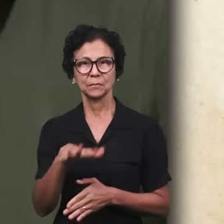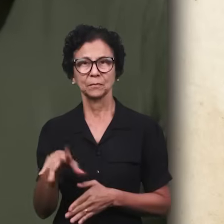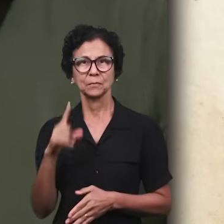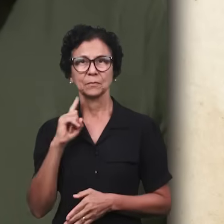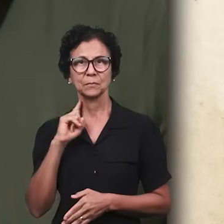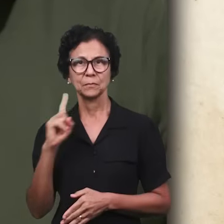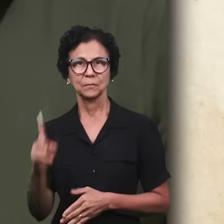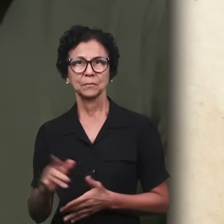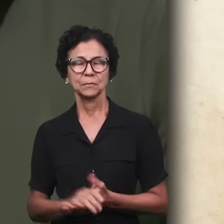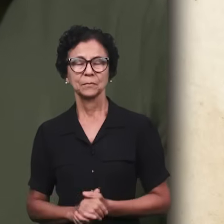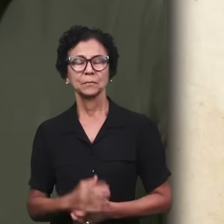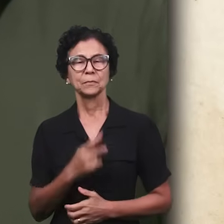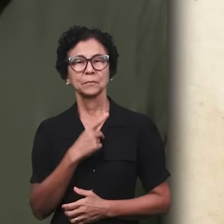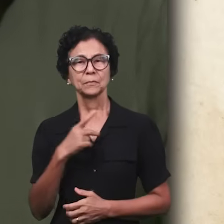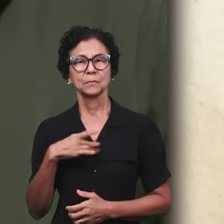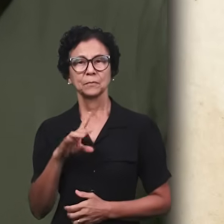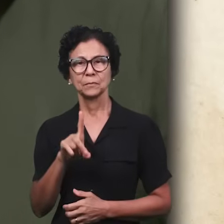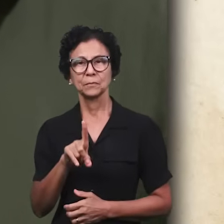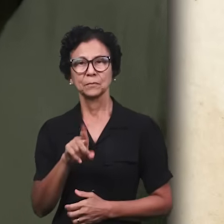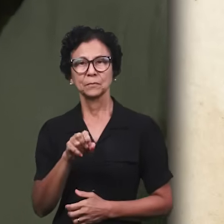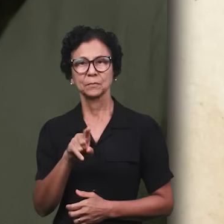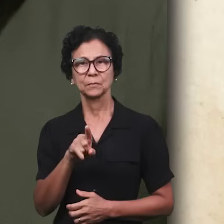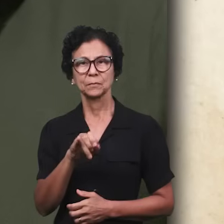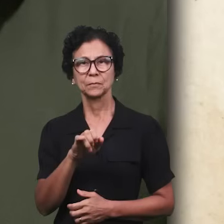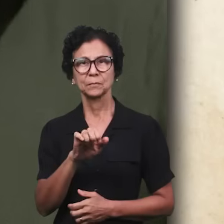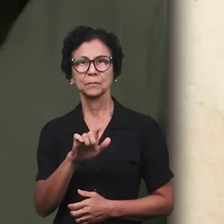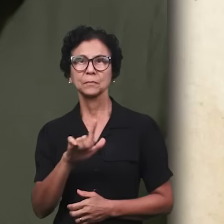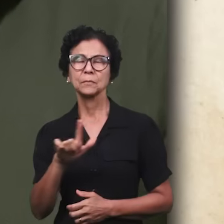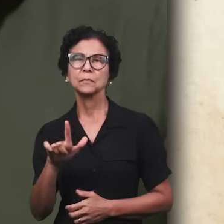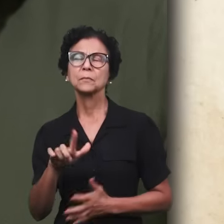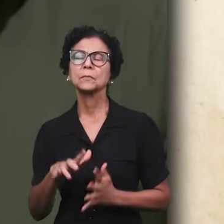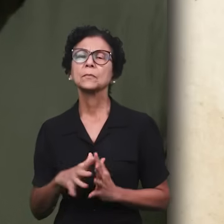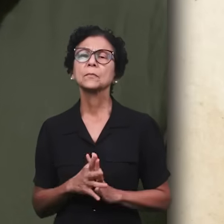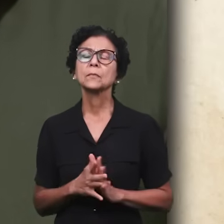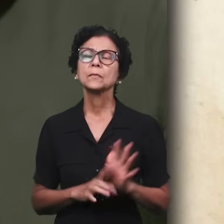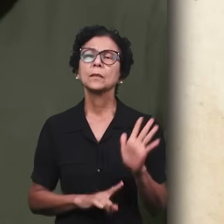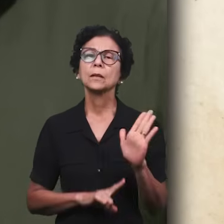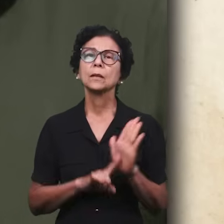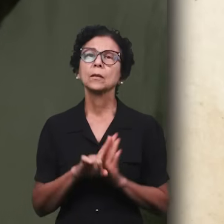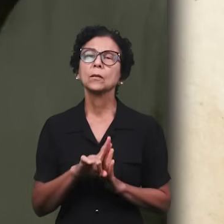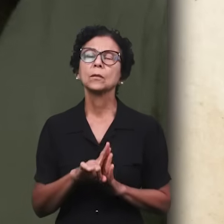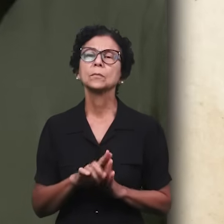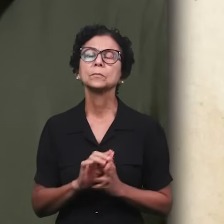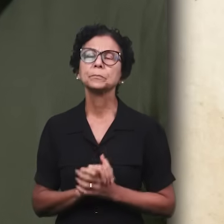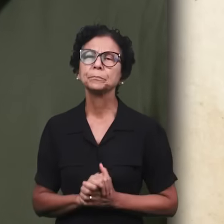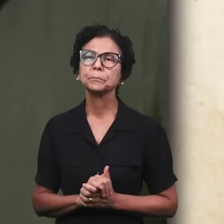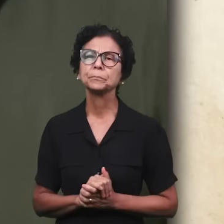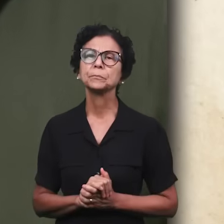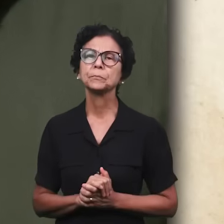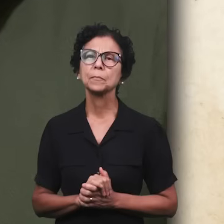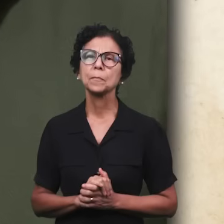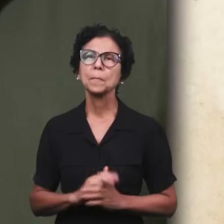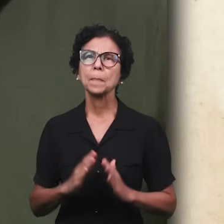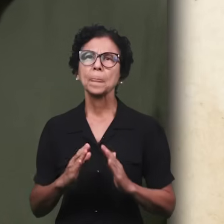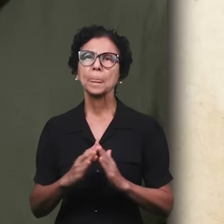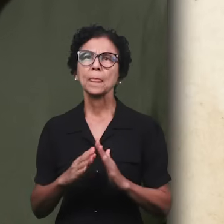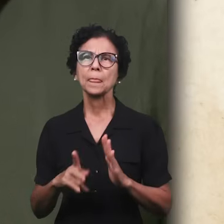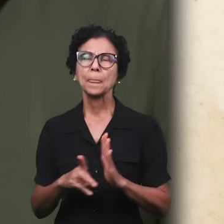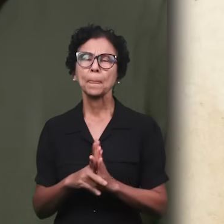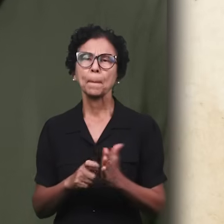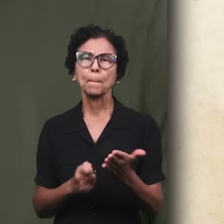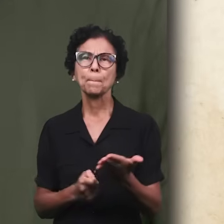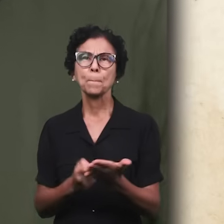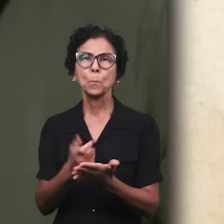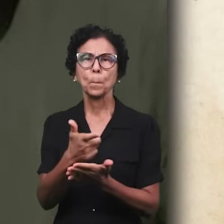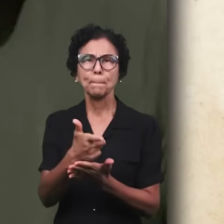no ministério do pastor Vanieri Couto. E a minha pergunta é: a compra de um imóvel fixa as